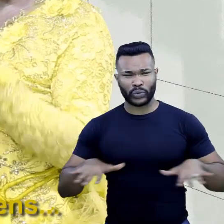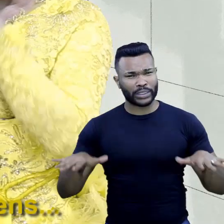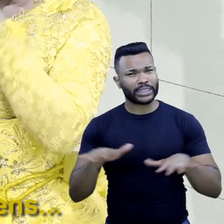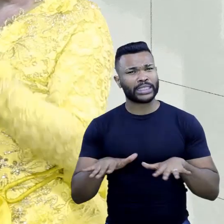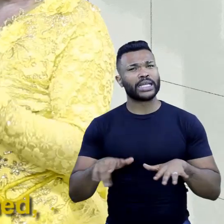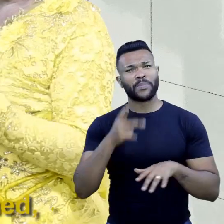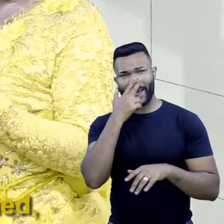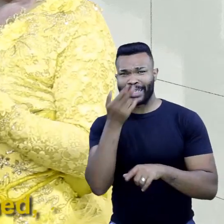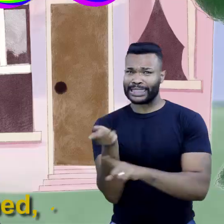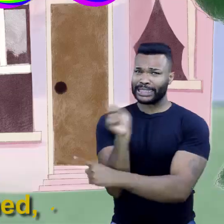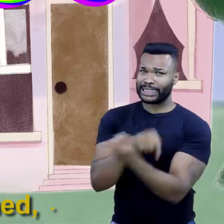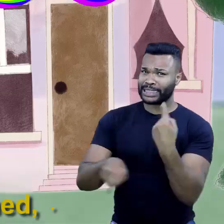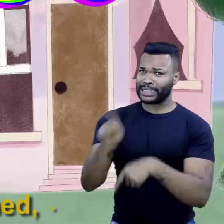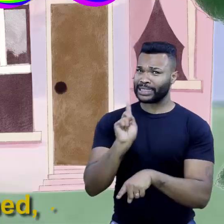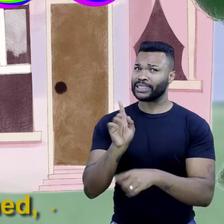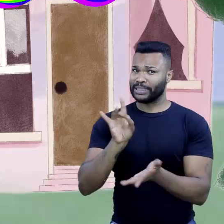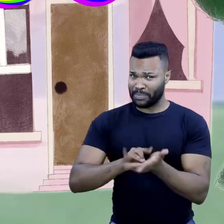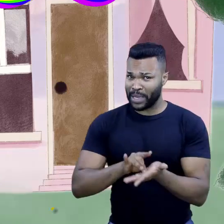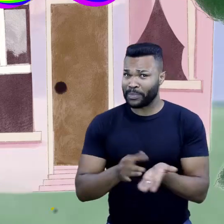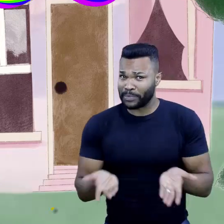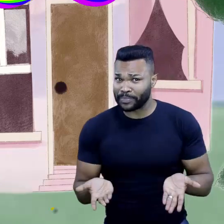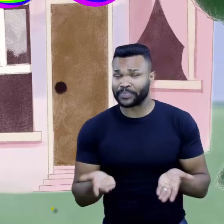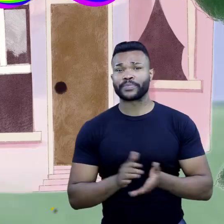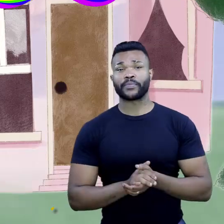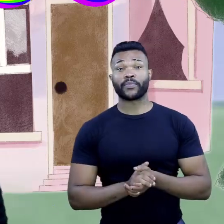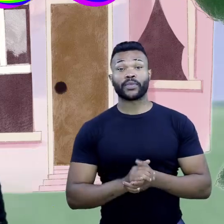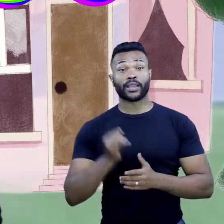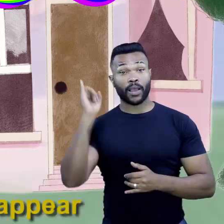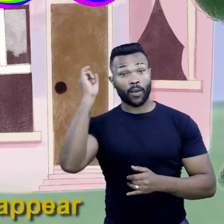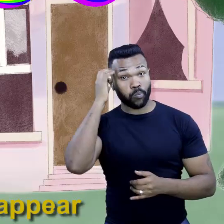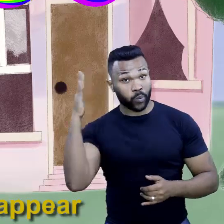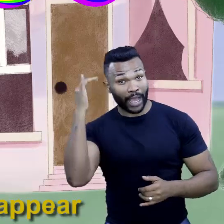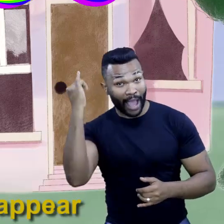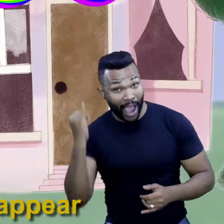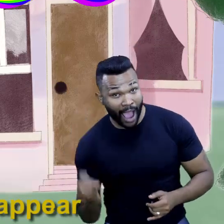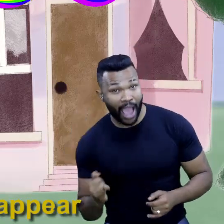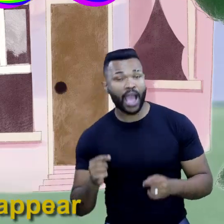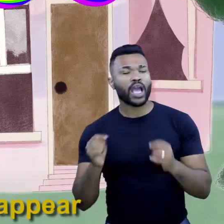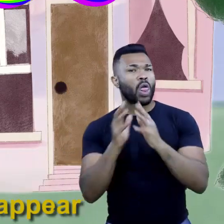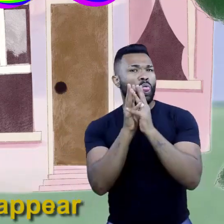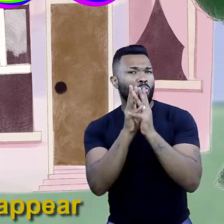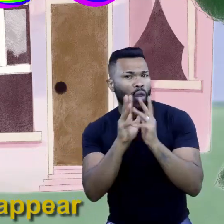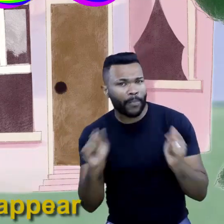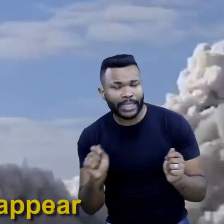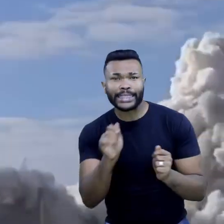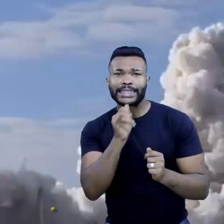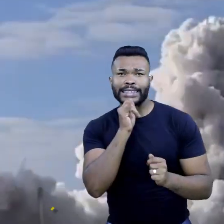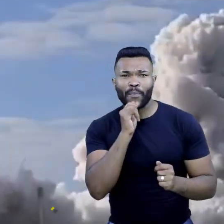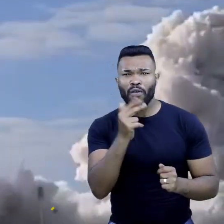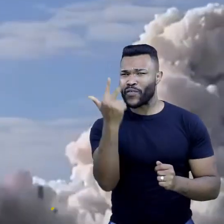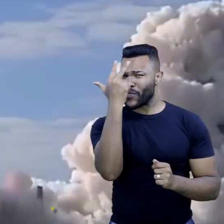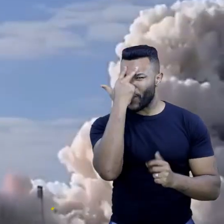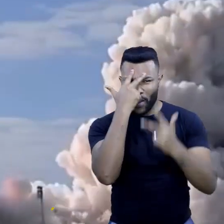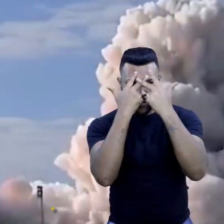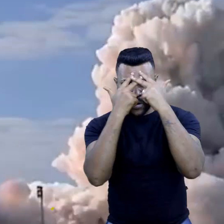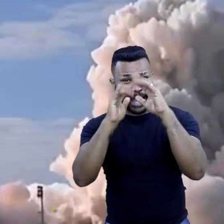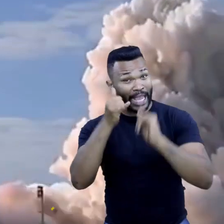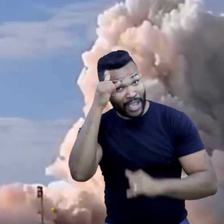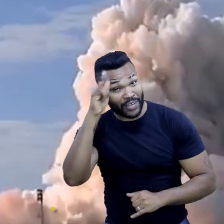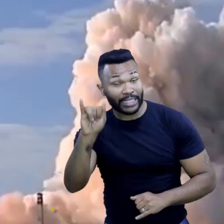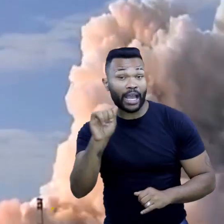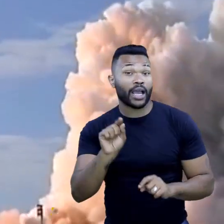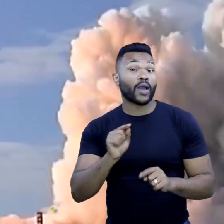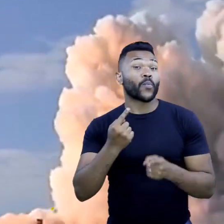bicharadas. Parece que já virou, não é mesmo? Jaline Barros achou melhor sumir. Para não passar